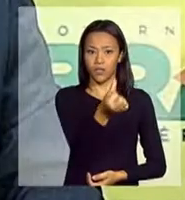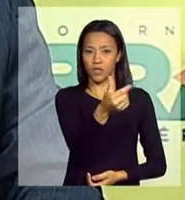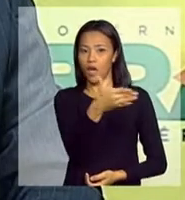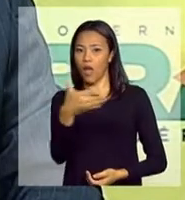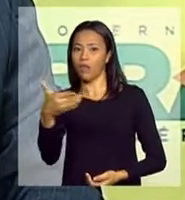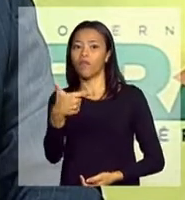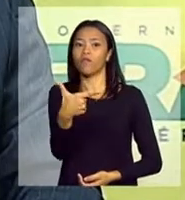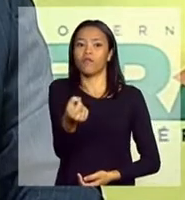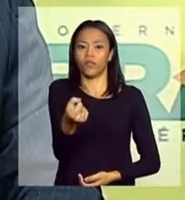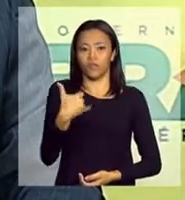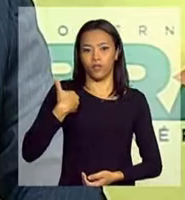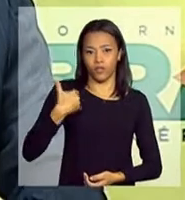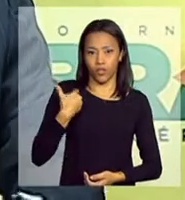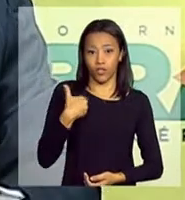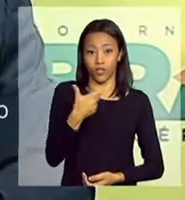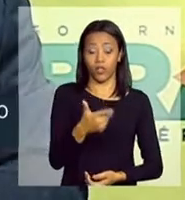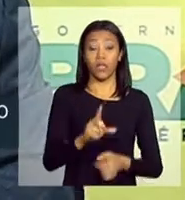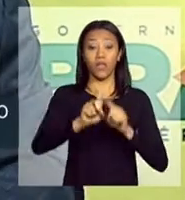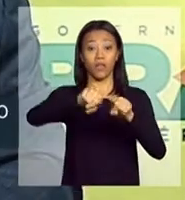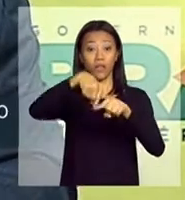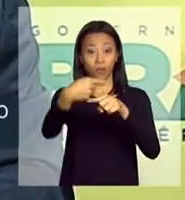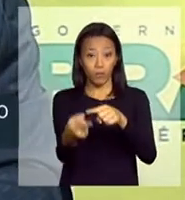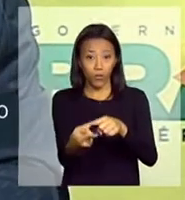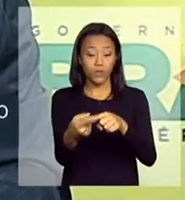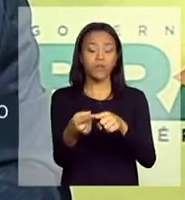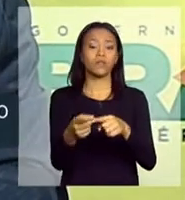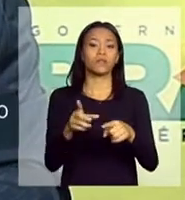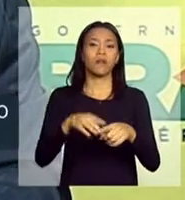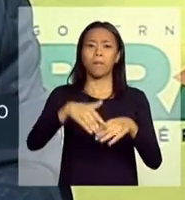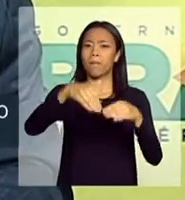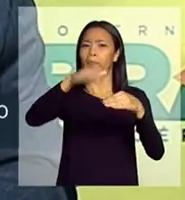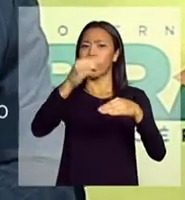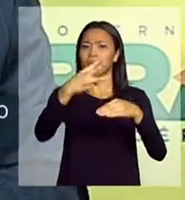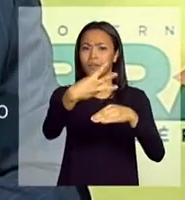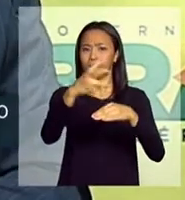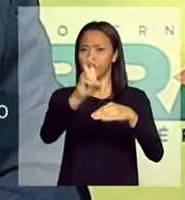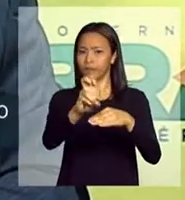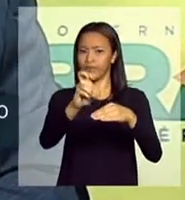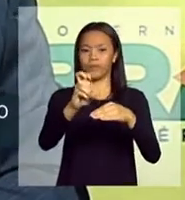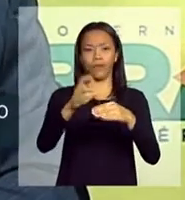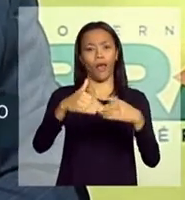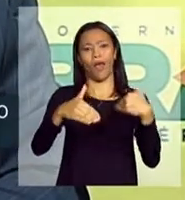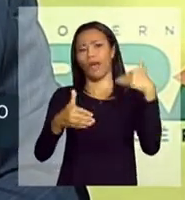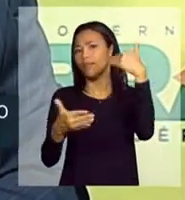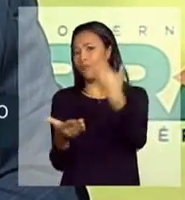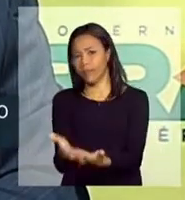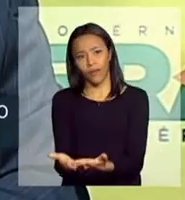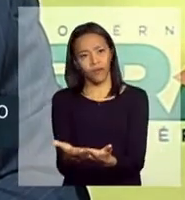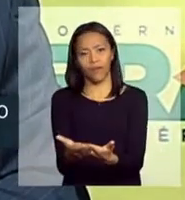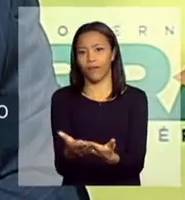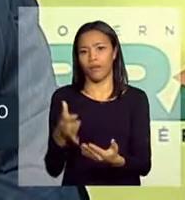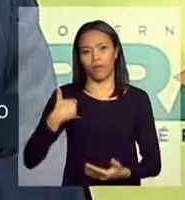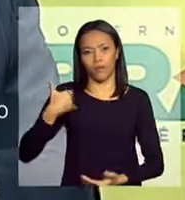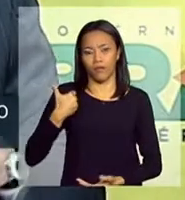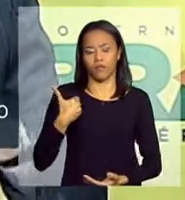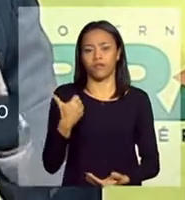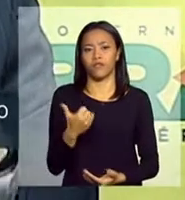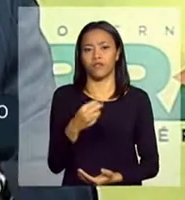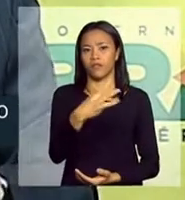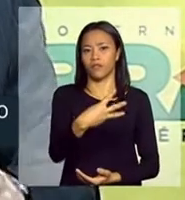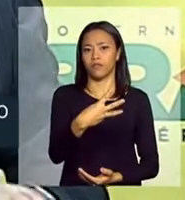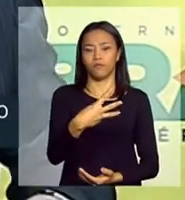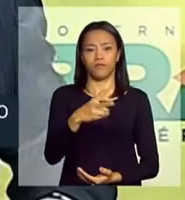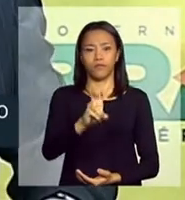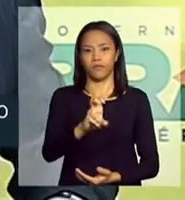nos inscritos e depois vai diluindo mais de 35 que é de 35 até gente é mais tem tem